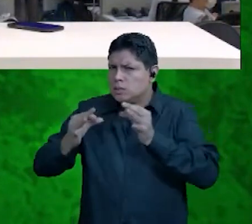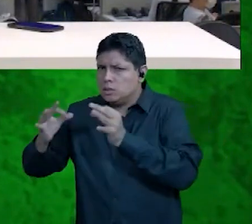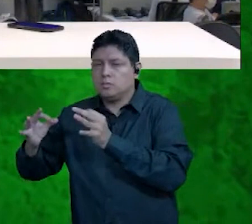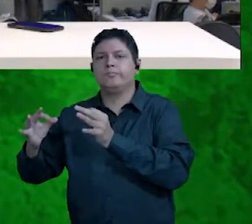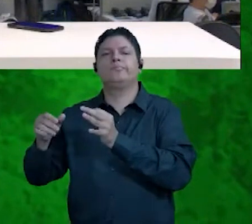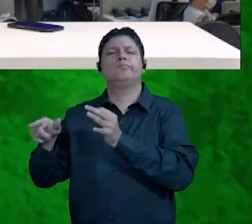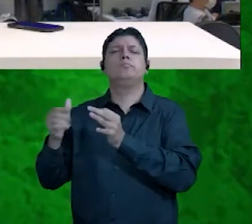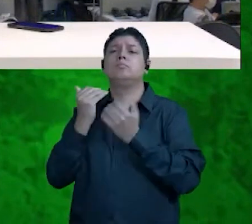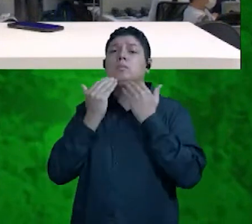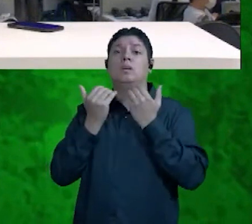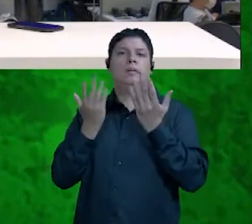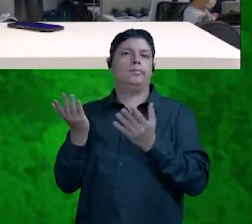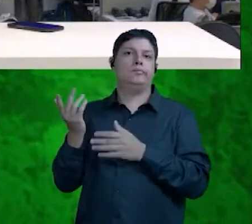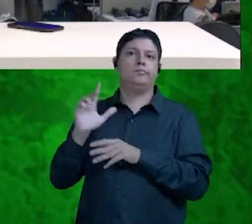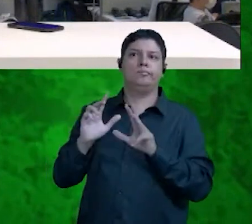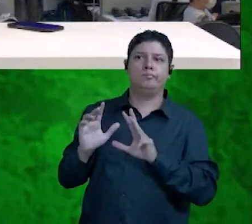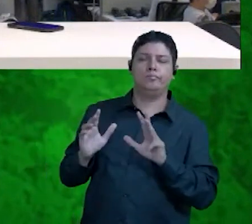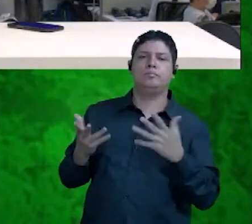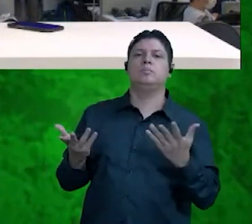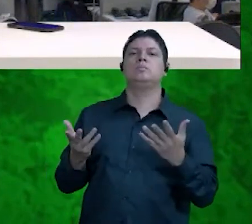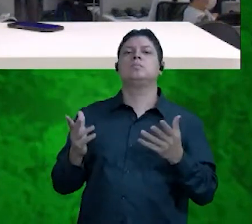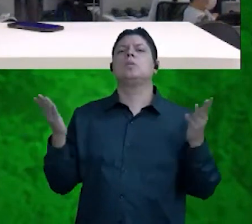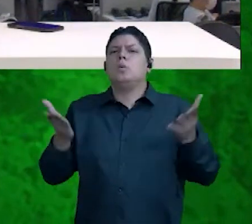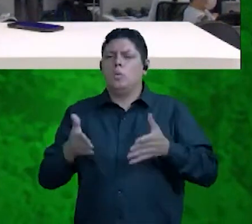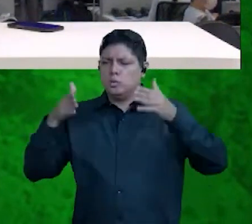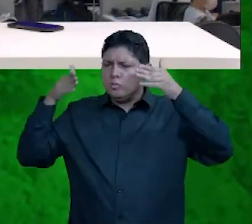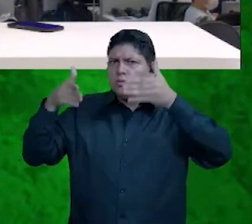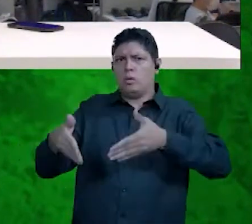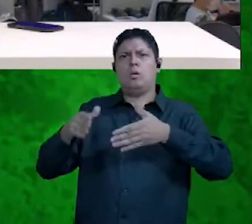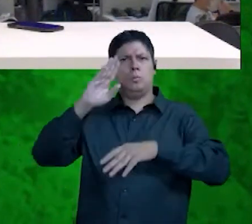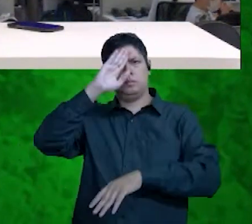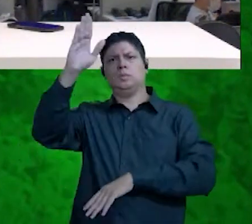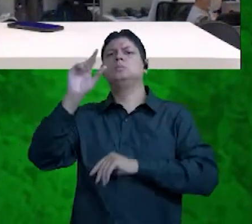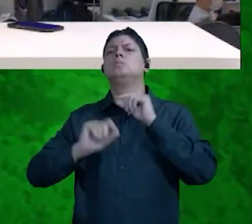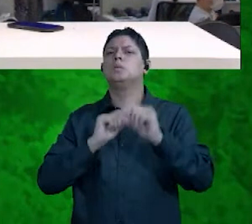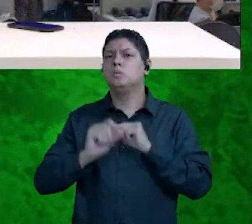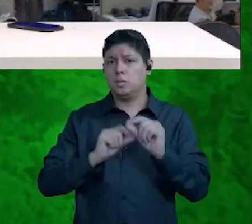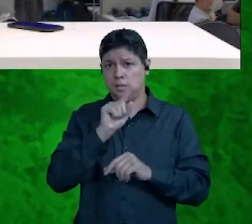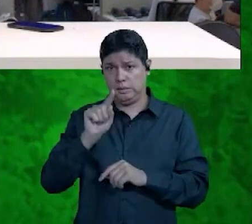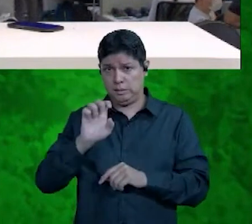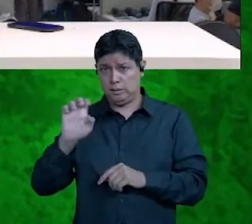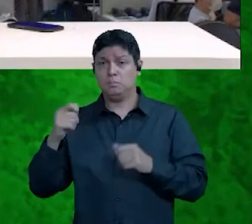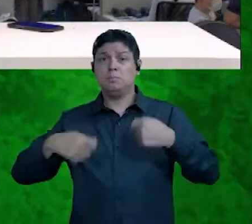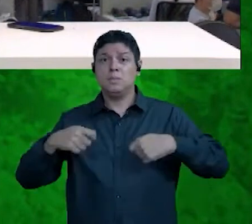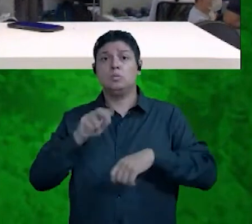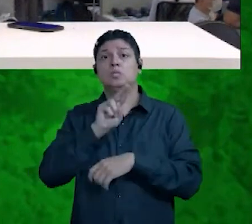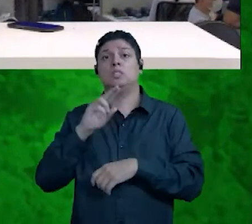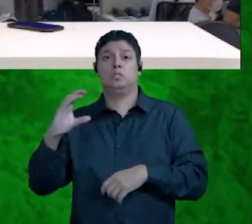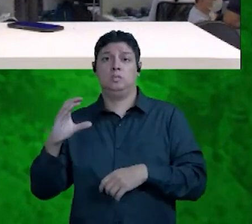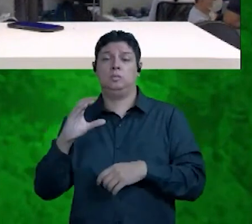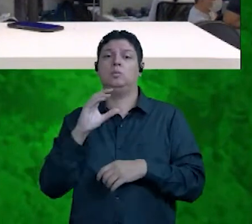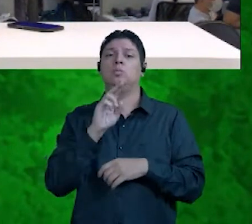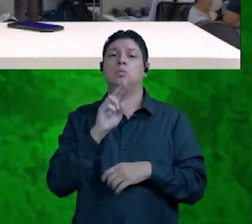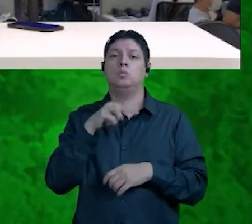de desmatamento ilegal são em unidades de conservação, sabe? Os principais conflitos que deterioram a imagem do Brasil são,